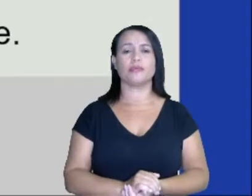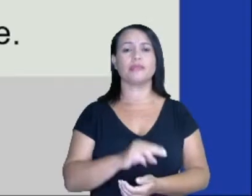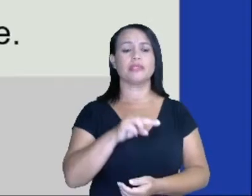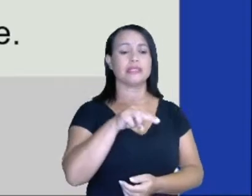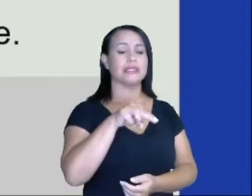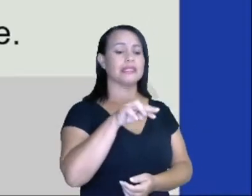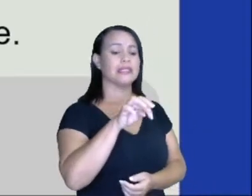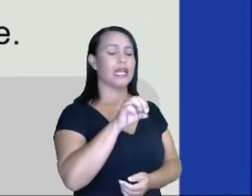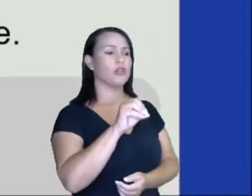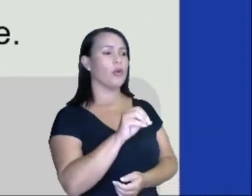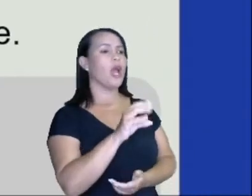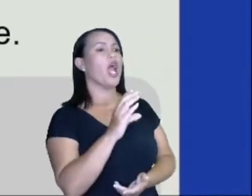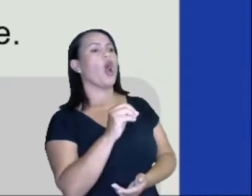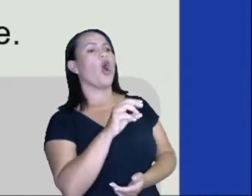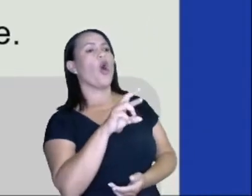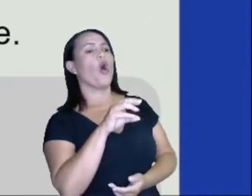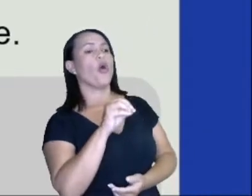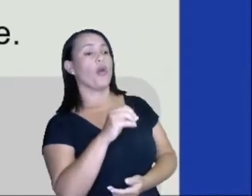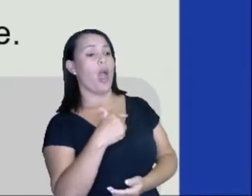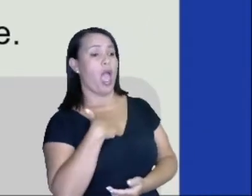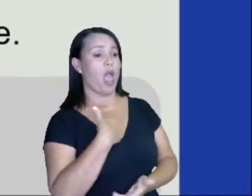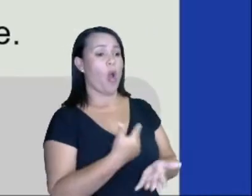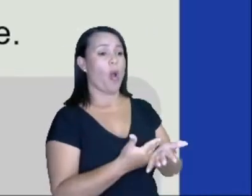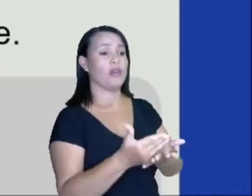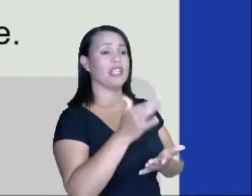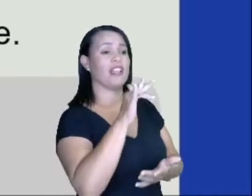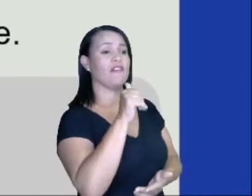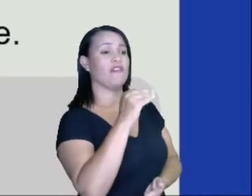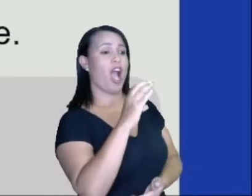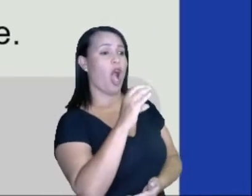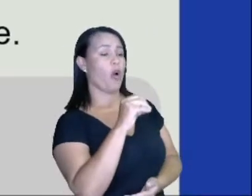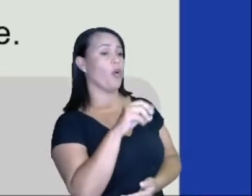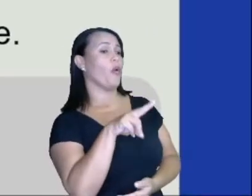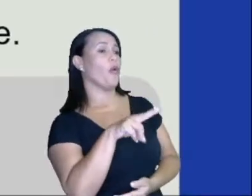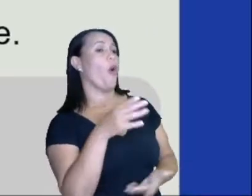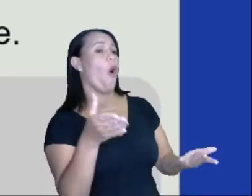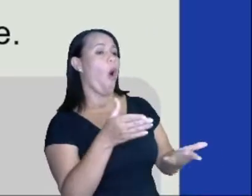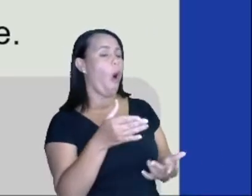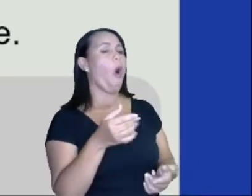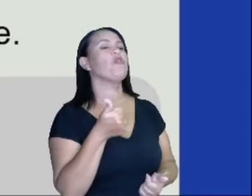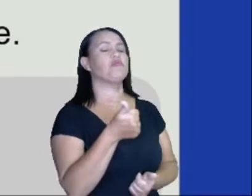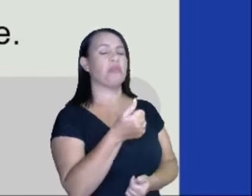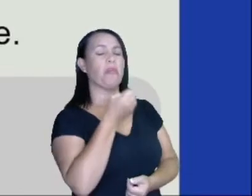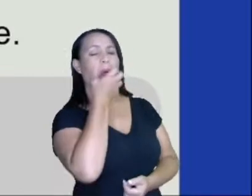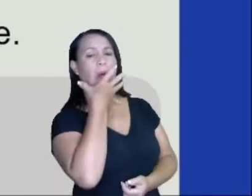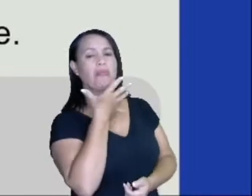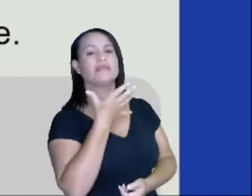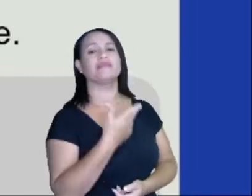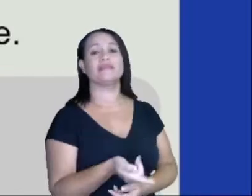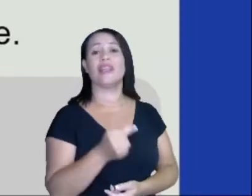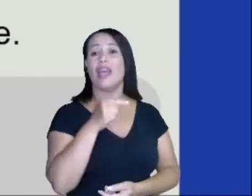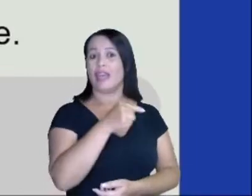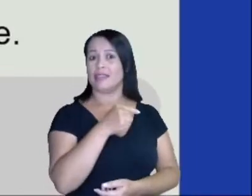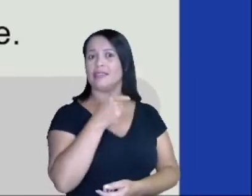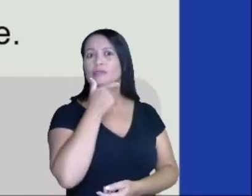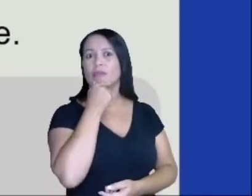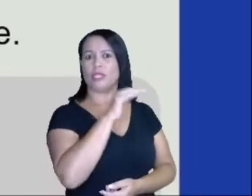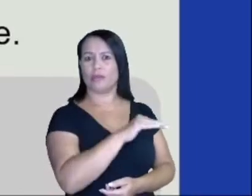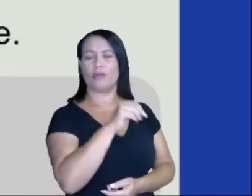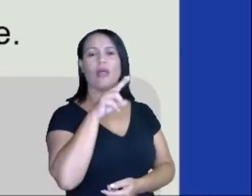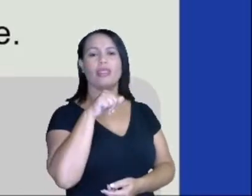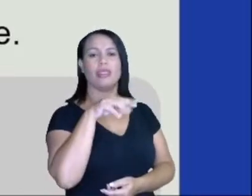Neto: "Coroa, comecei na facu hoje, foi muito maneiro, irado, velho." Esse daqui é o